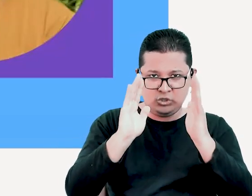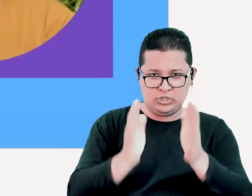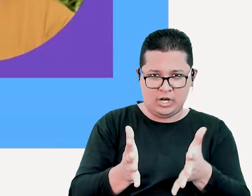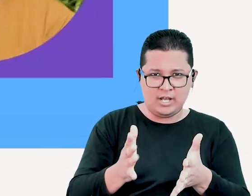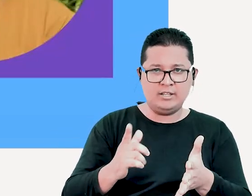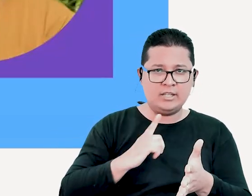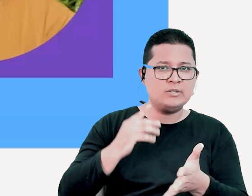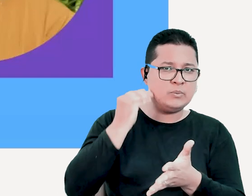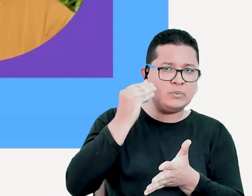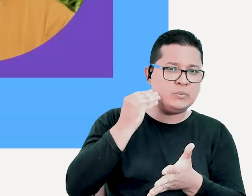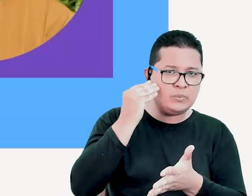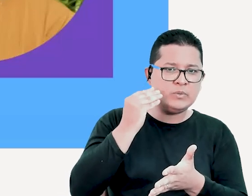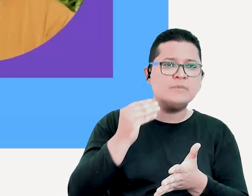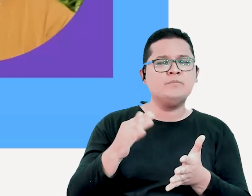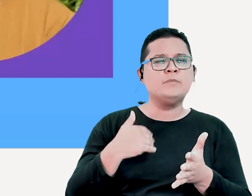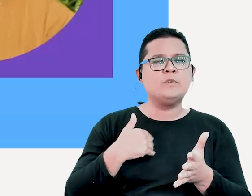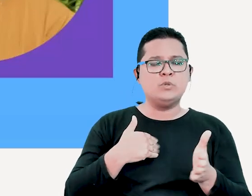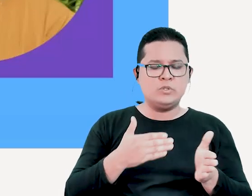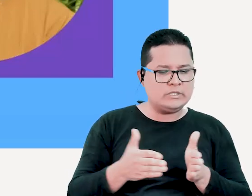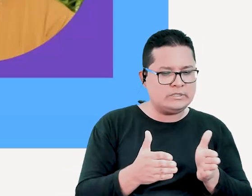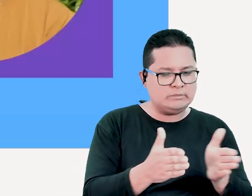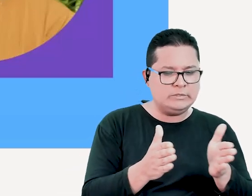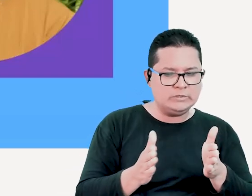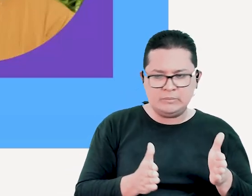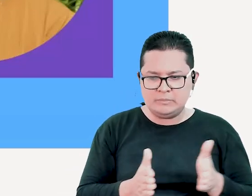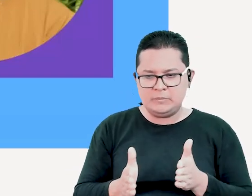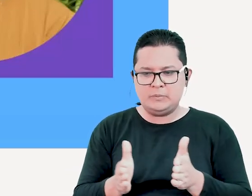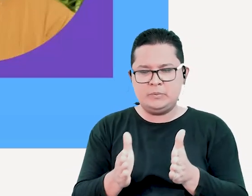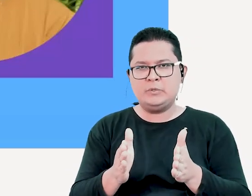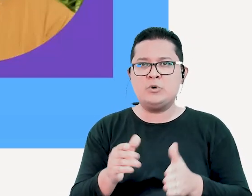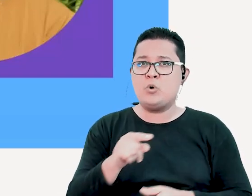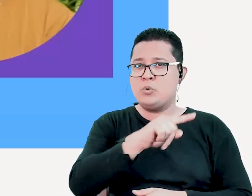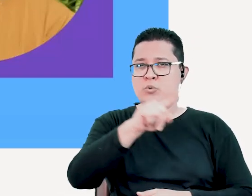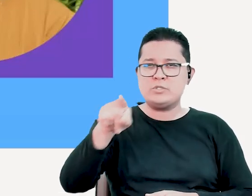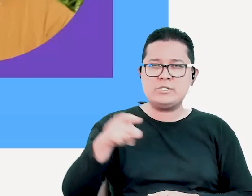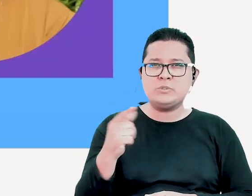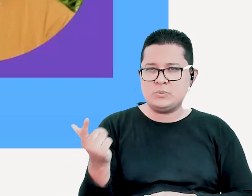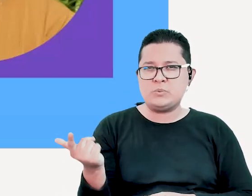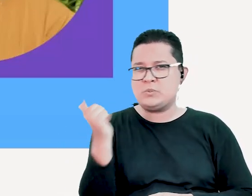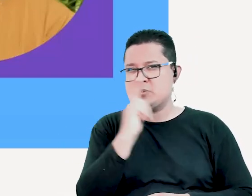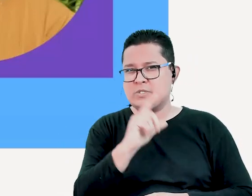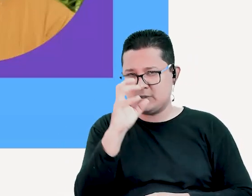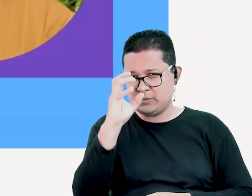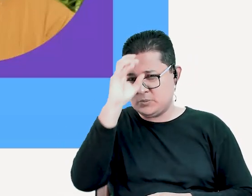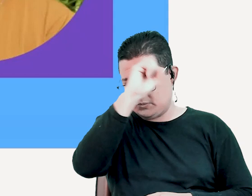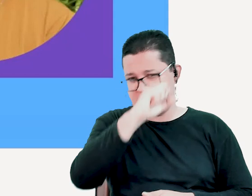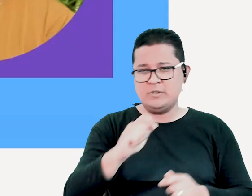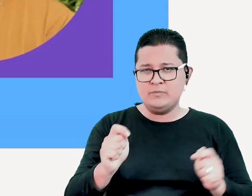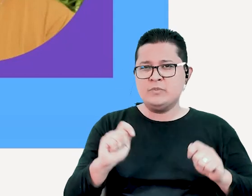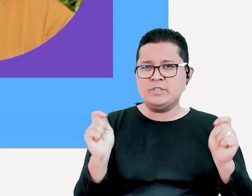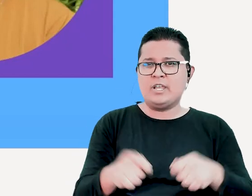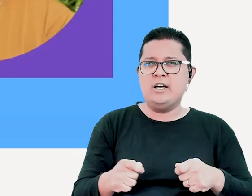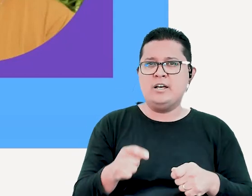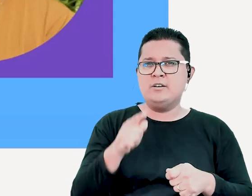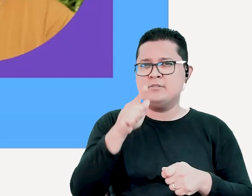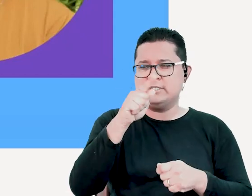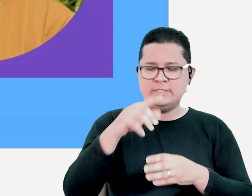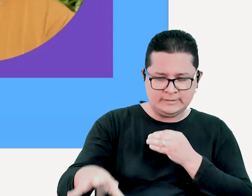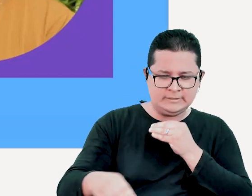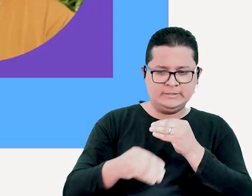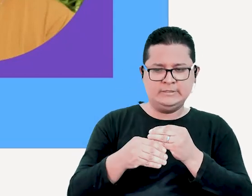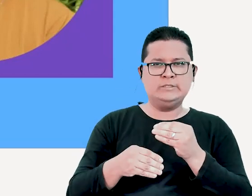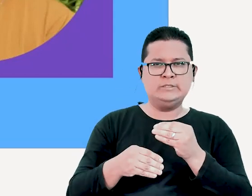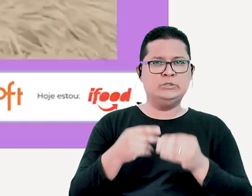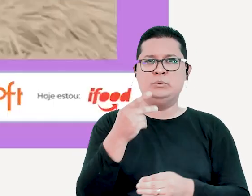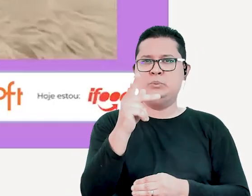trazer aqui caminhos que podem ser seguidos por Content Ops, independente do nível de maturidade do time. Então, isso é bem importante